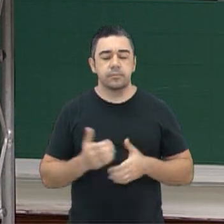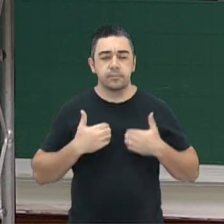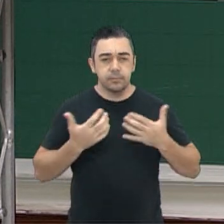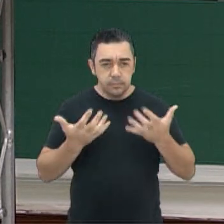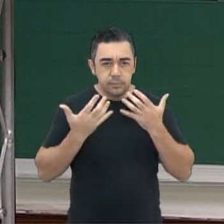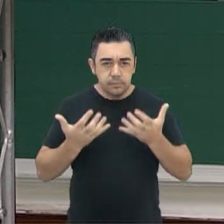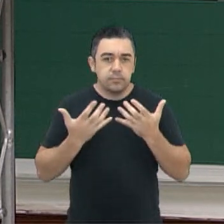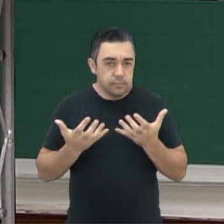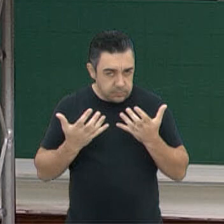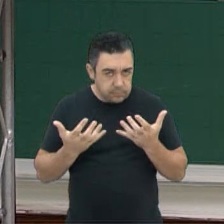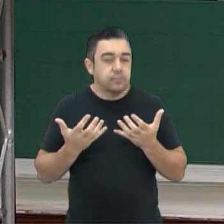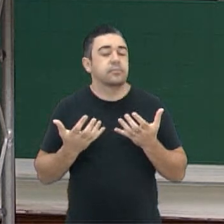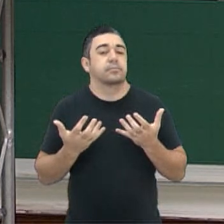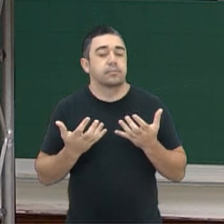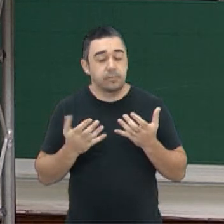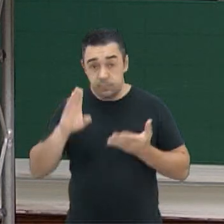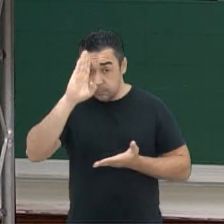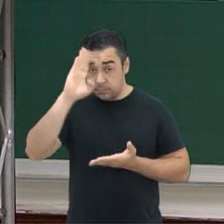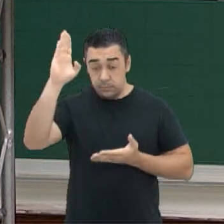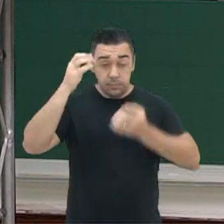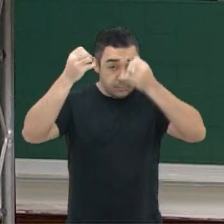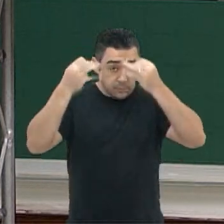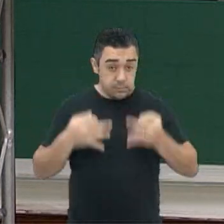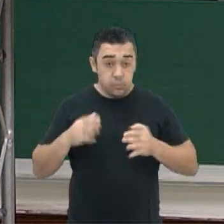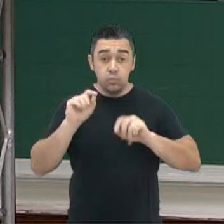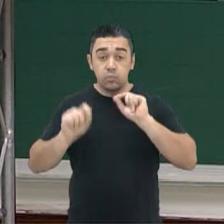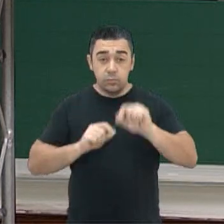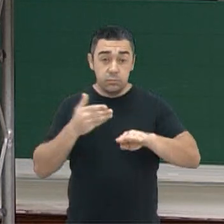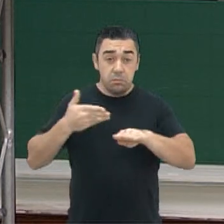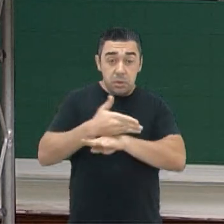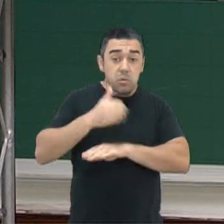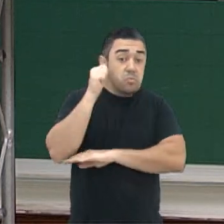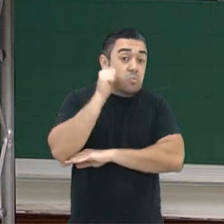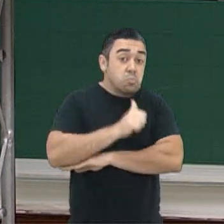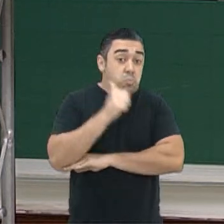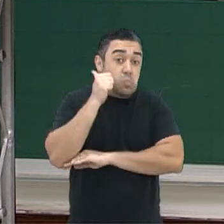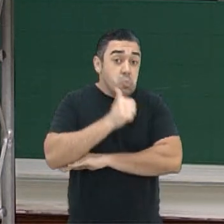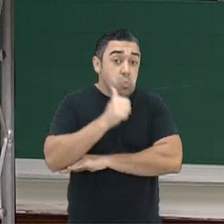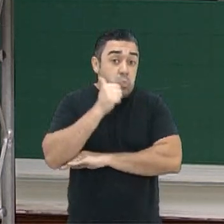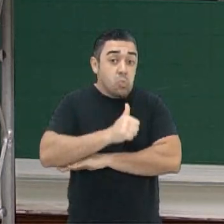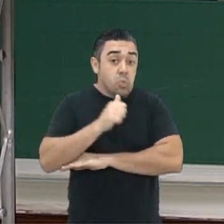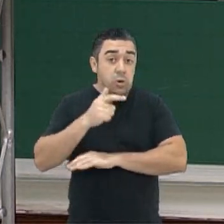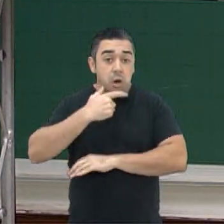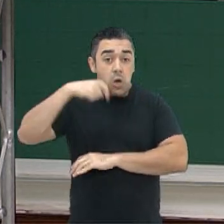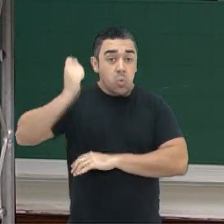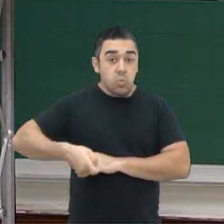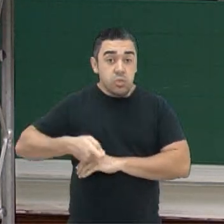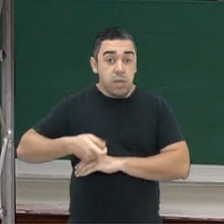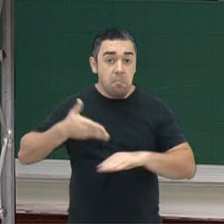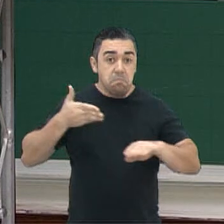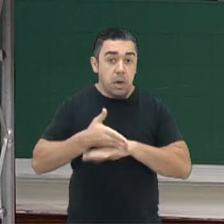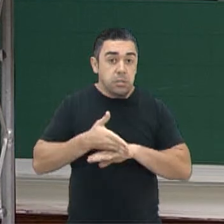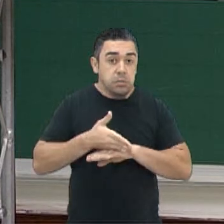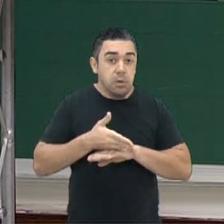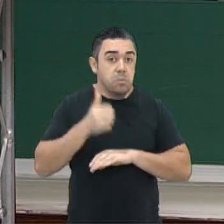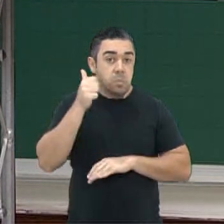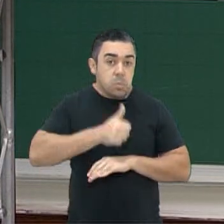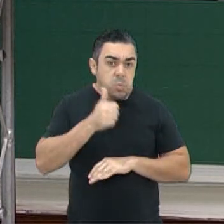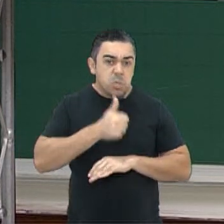de dedicar e destacar a participação das mulheres soviéticas. Nós temos histórias assim